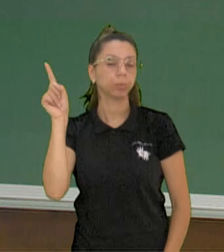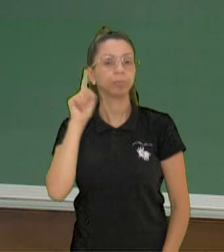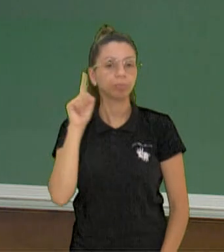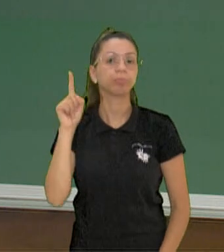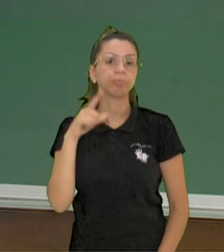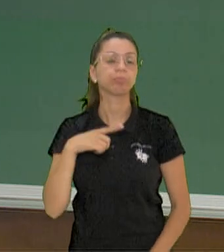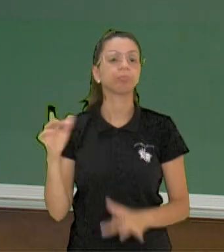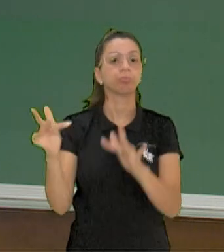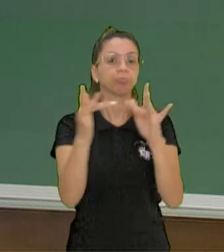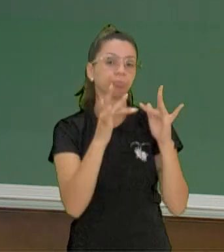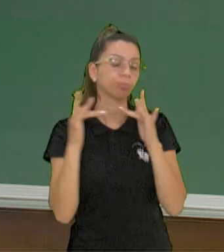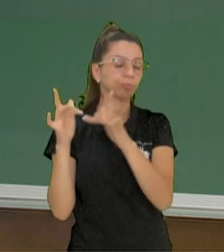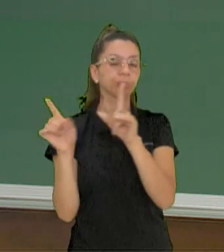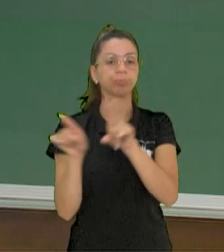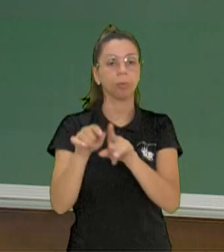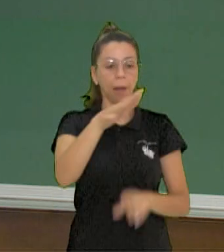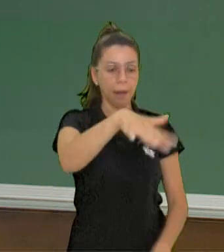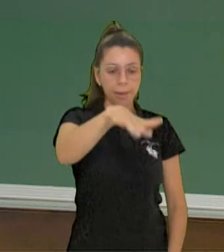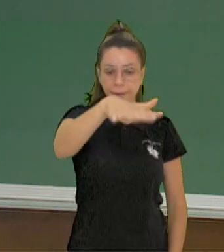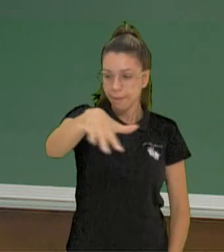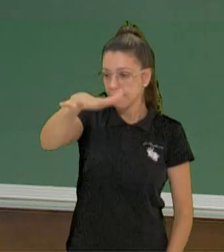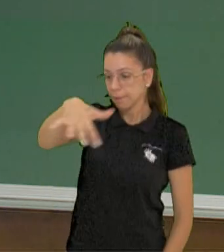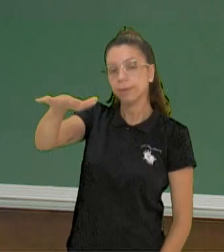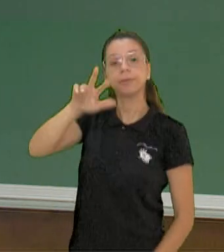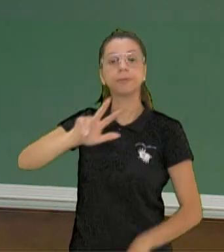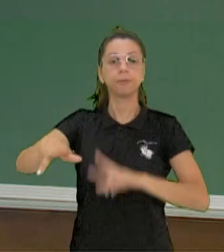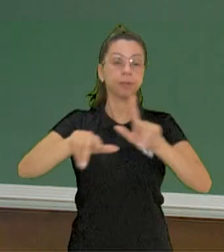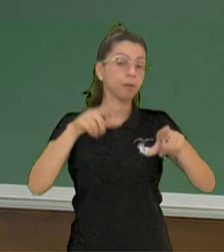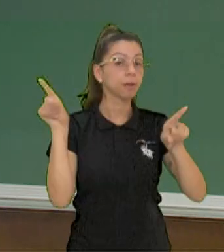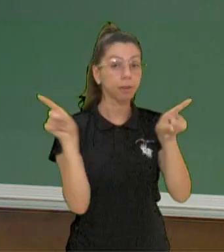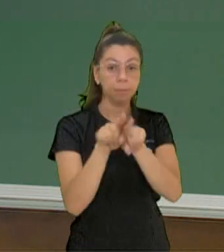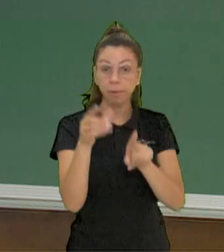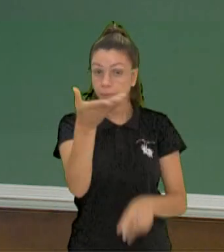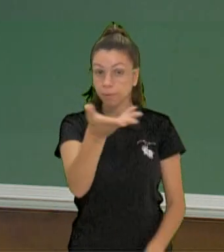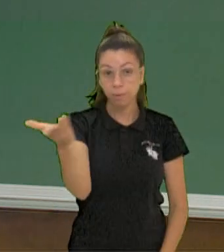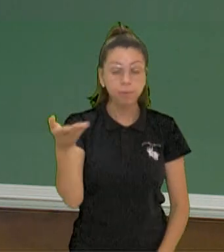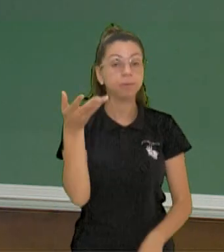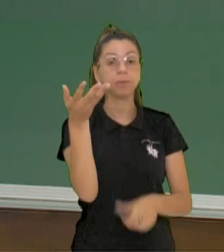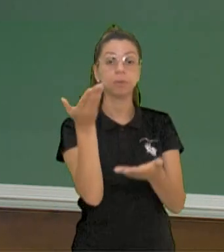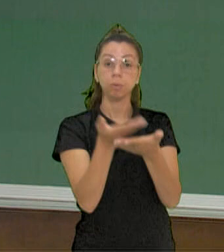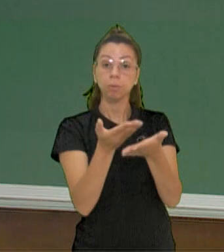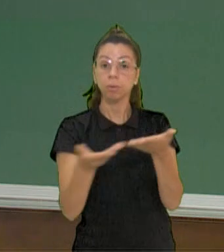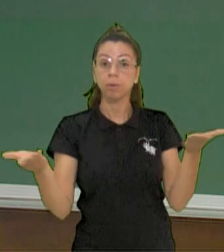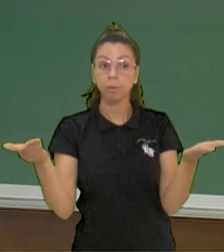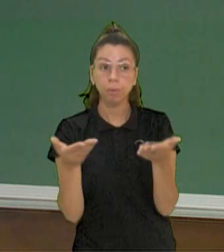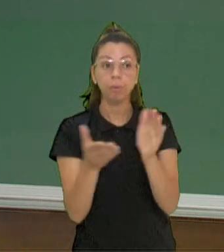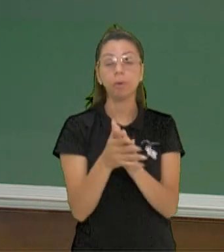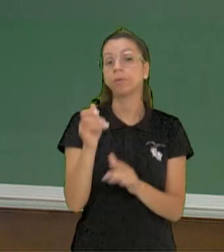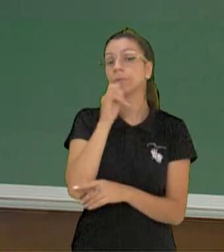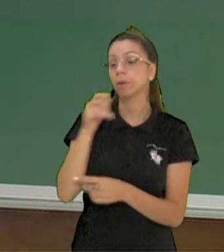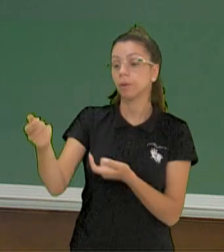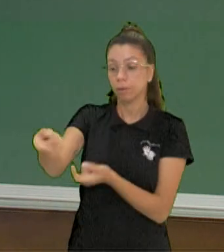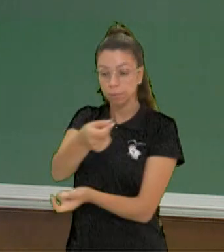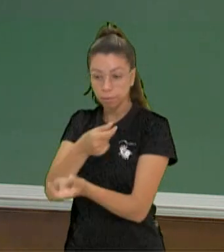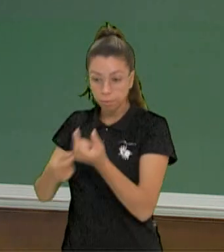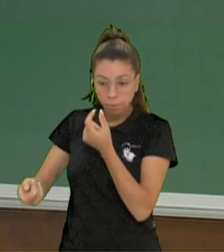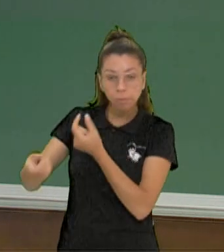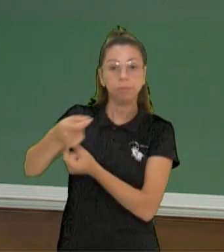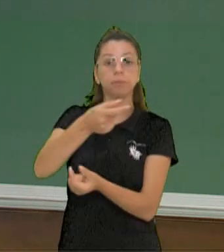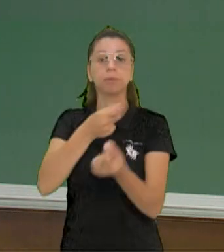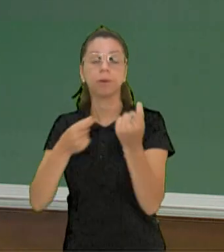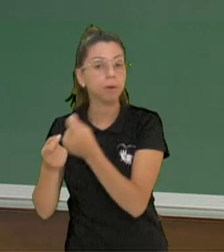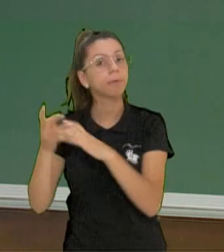dia, em várias áreas diferentes, inclusive das que vocês estudam hoje, né? Na área de economia, envolvendo aí uma